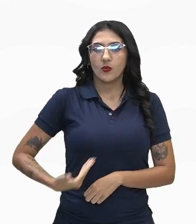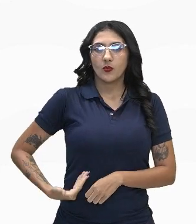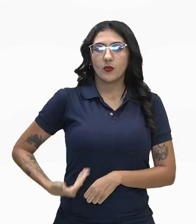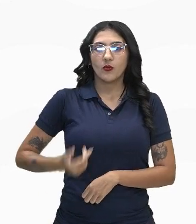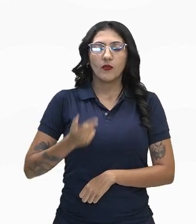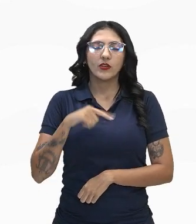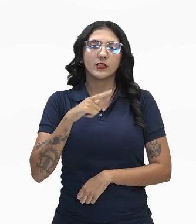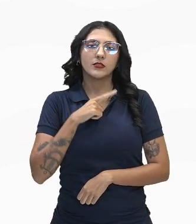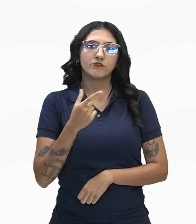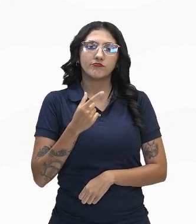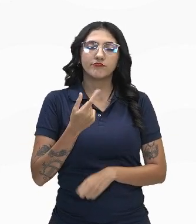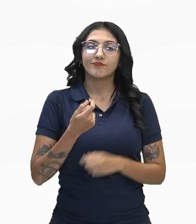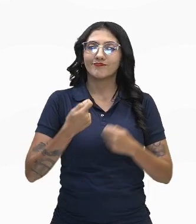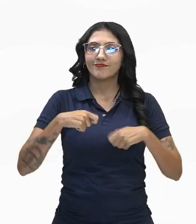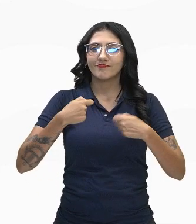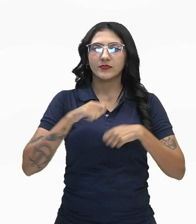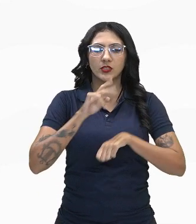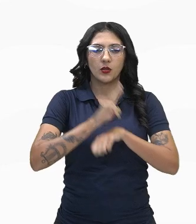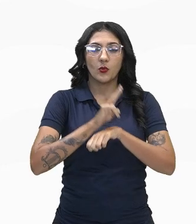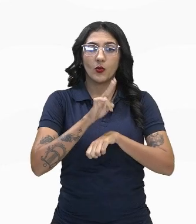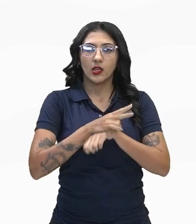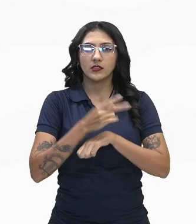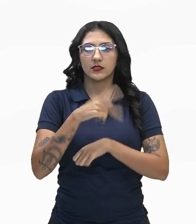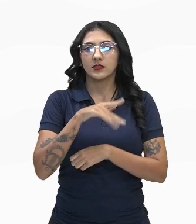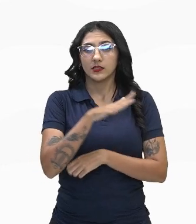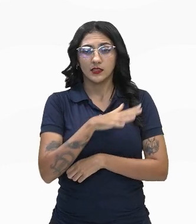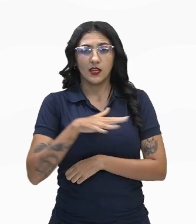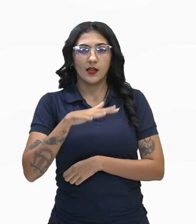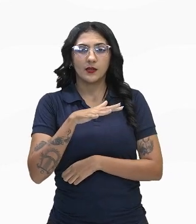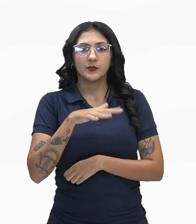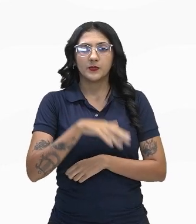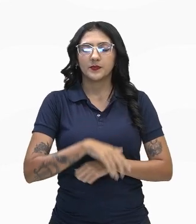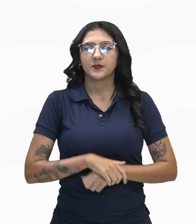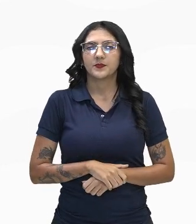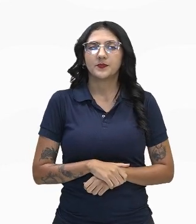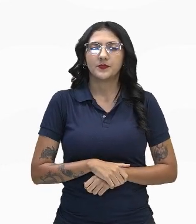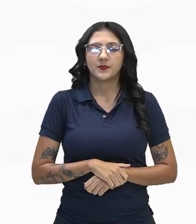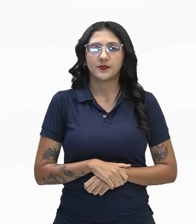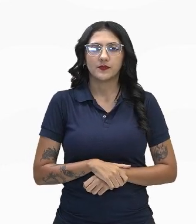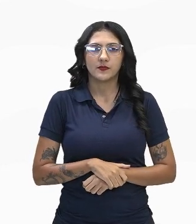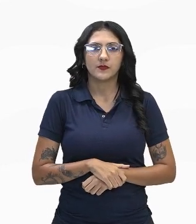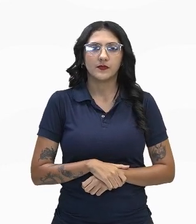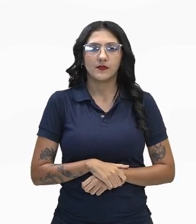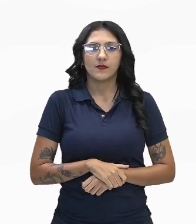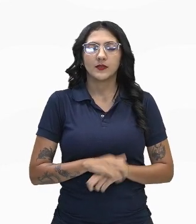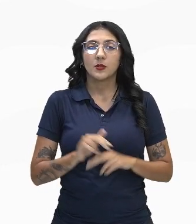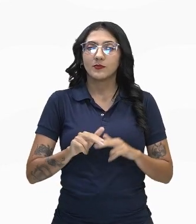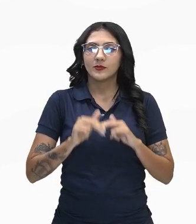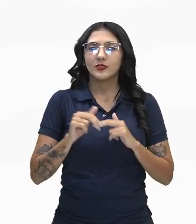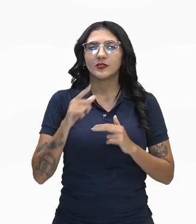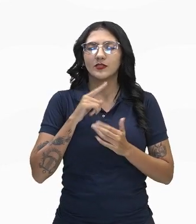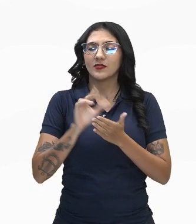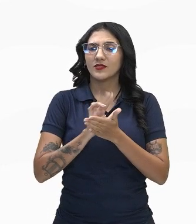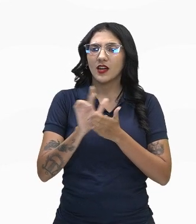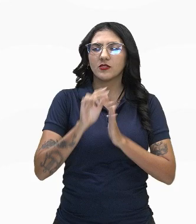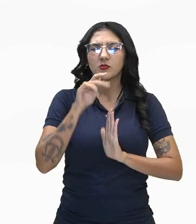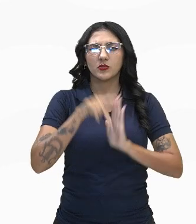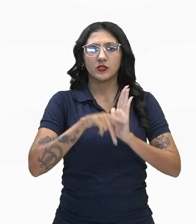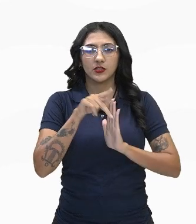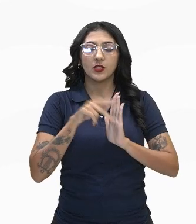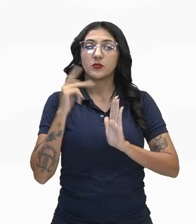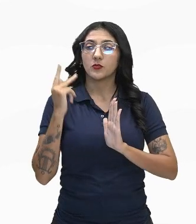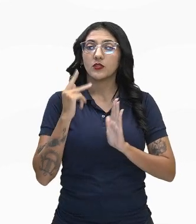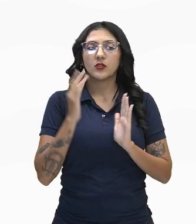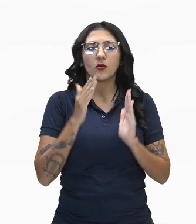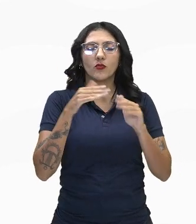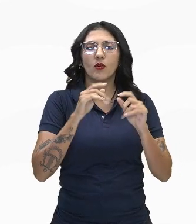tivesse realmente que cuidar dessa região para não perder. Então, vai existir projetos e políticas voltados